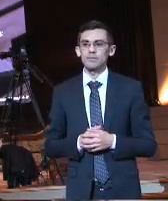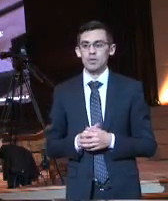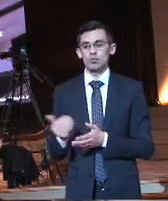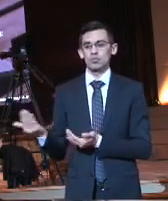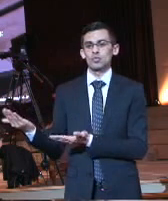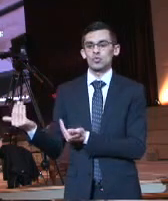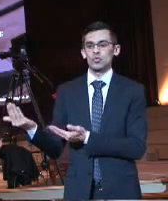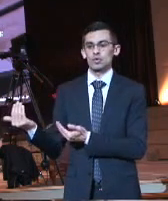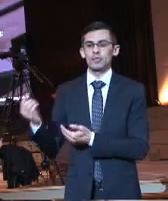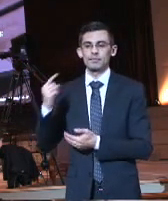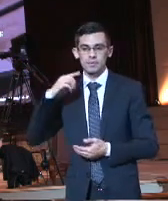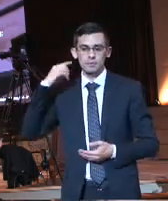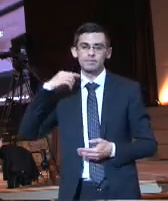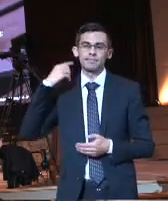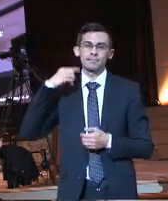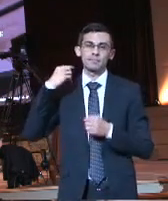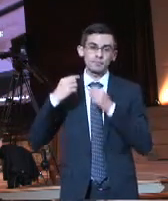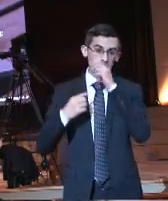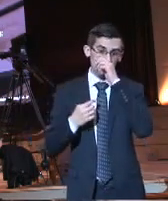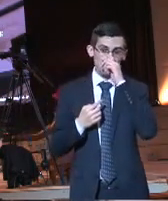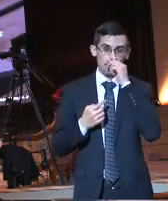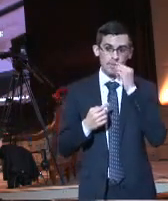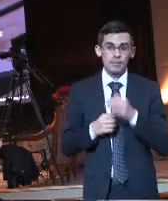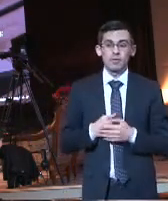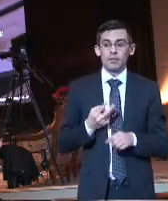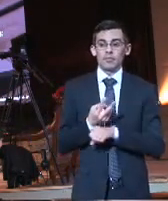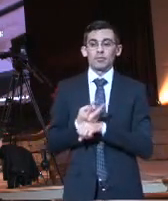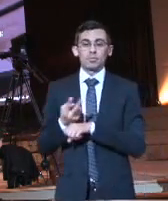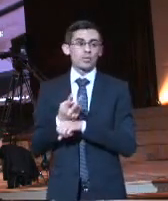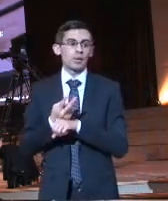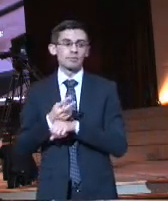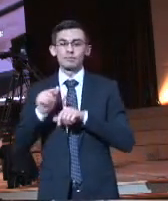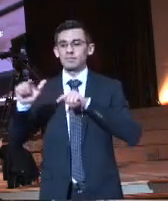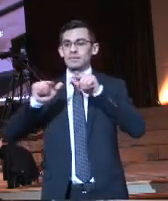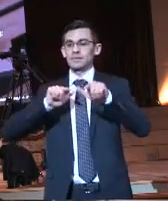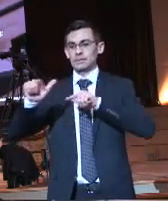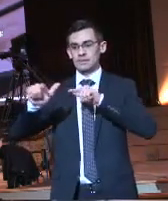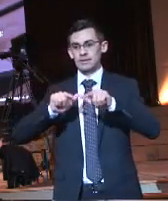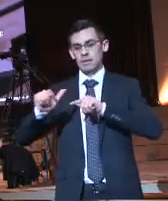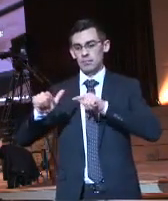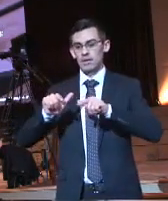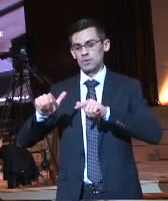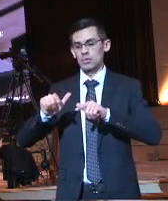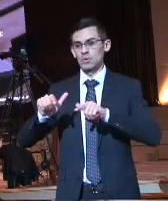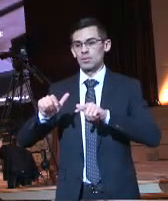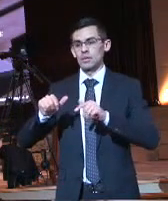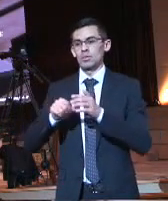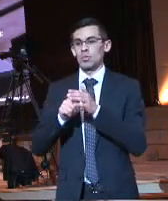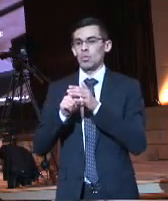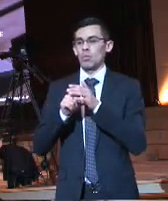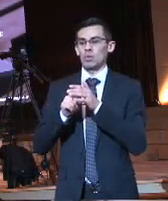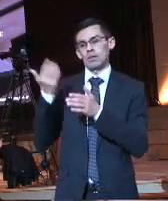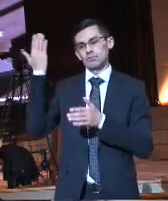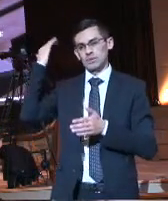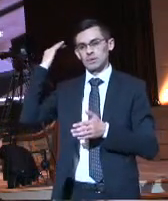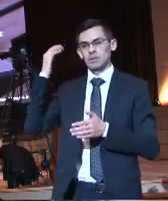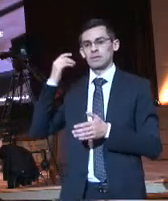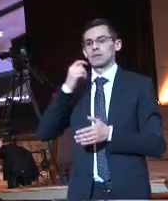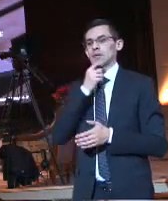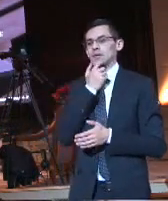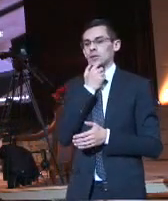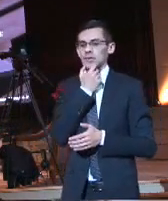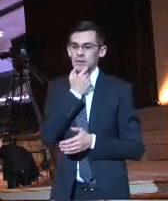jovem advogado vai procurar emprego com o primeiro-ministro britânico, que era também